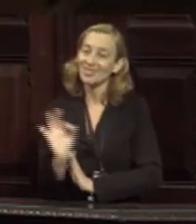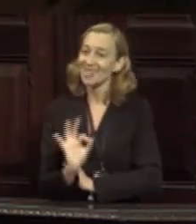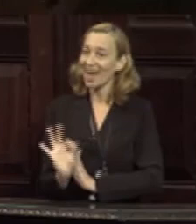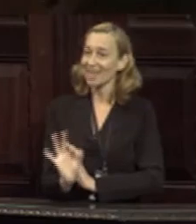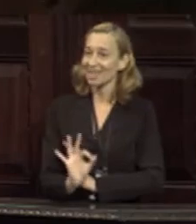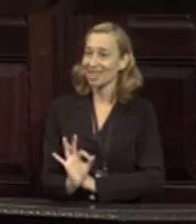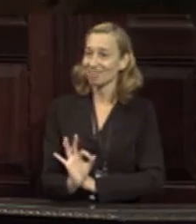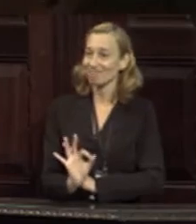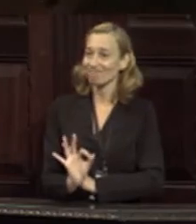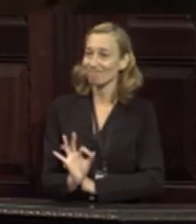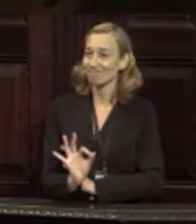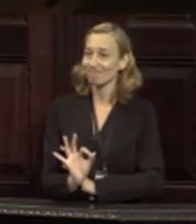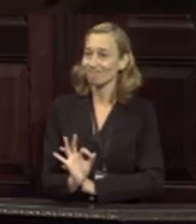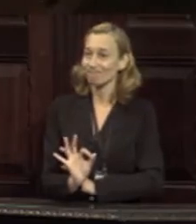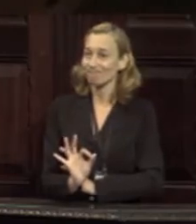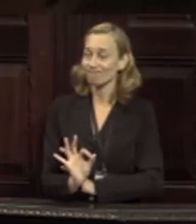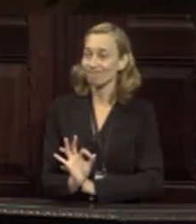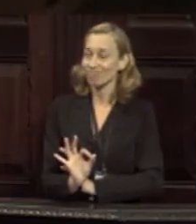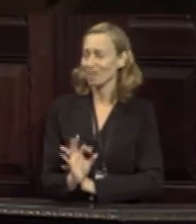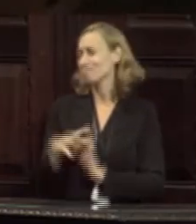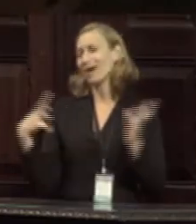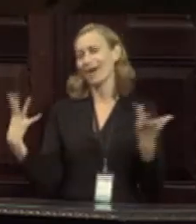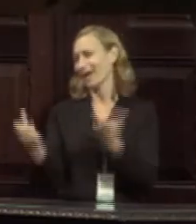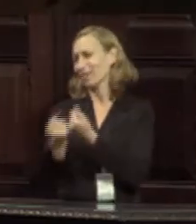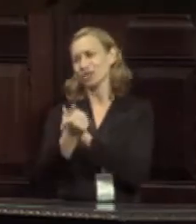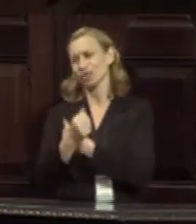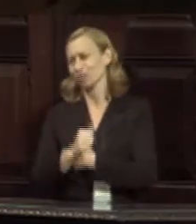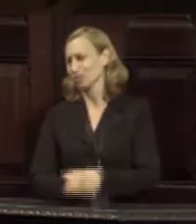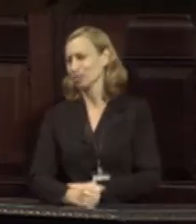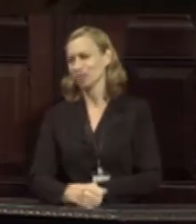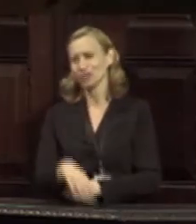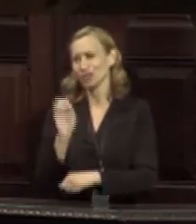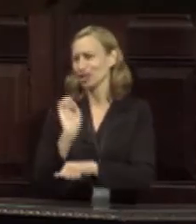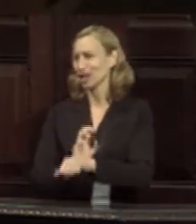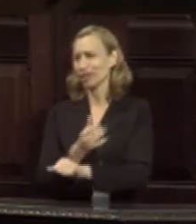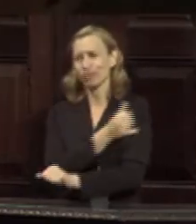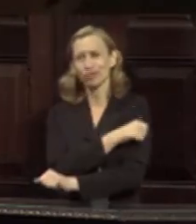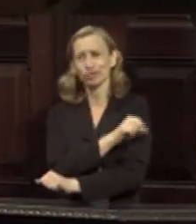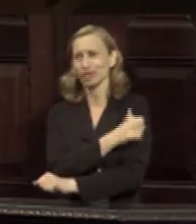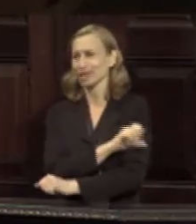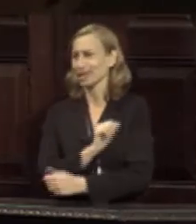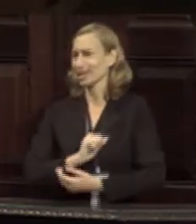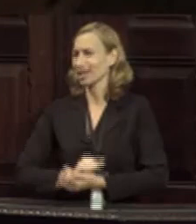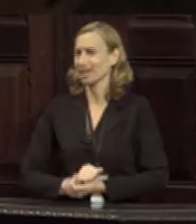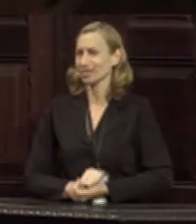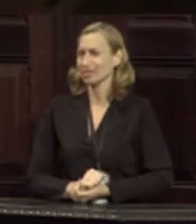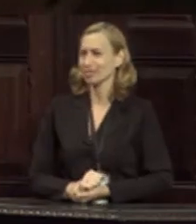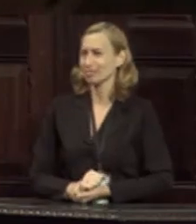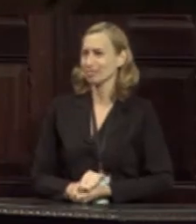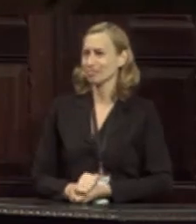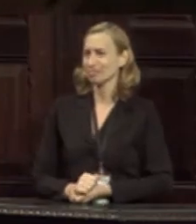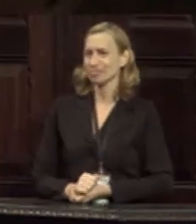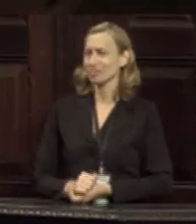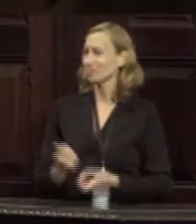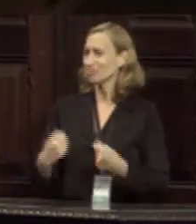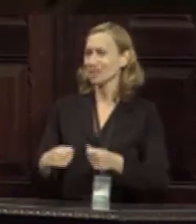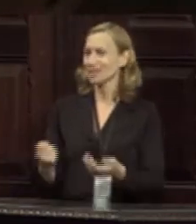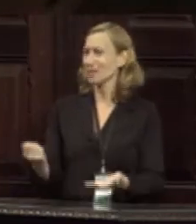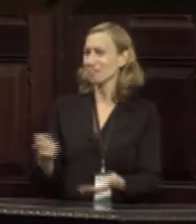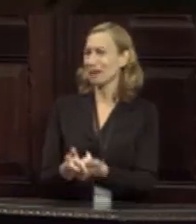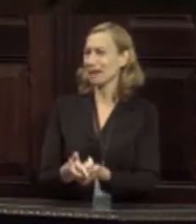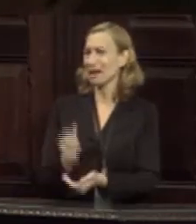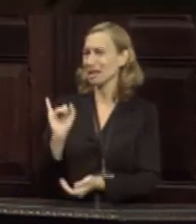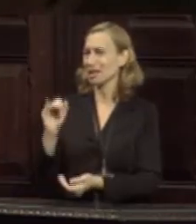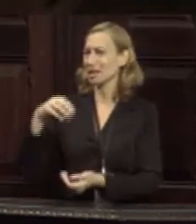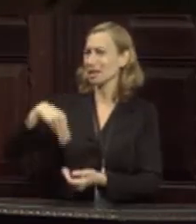a União é maravilhoso, para o Estado do Rio de Janeiro é o fundo do poço. Então, tudo